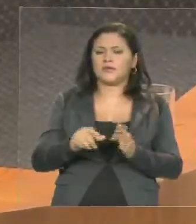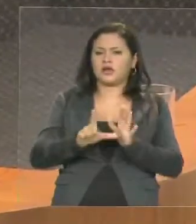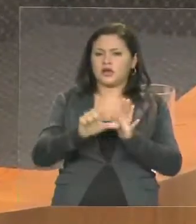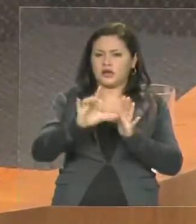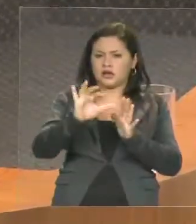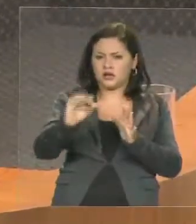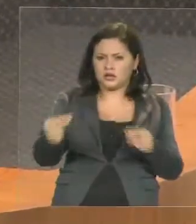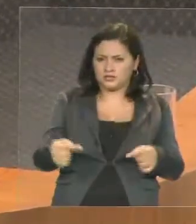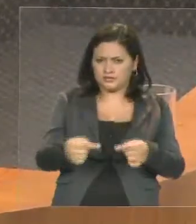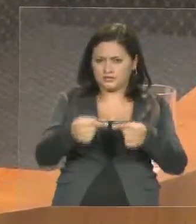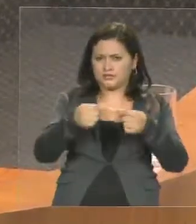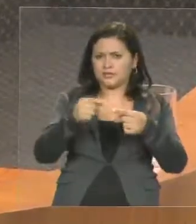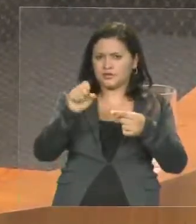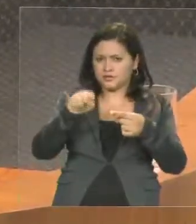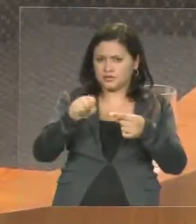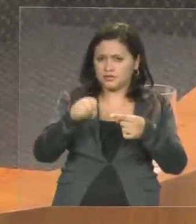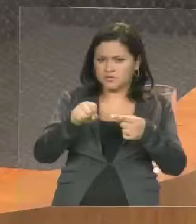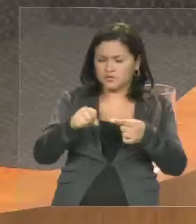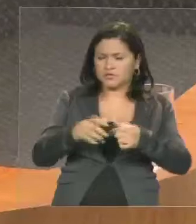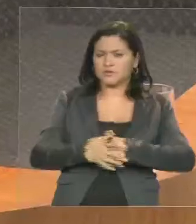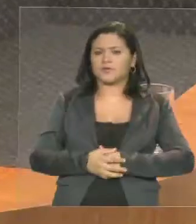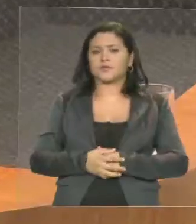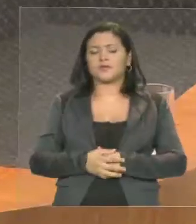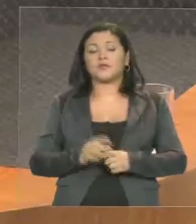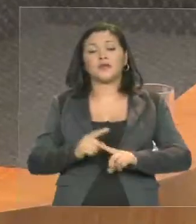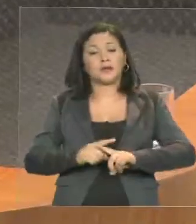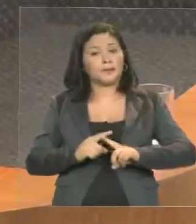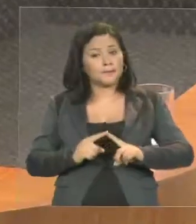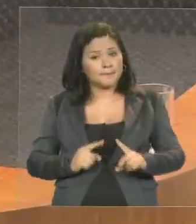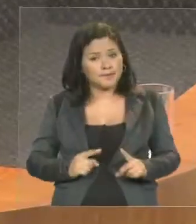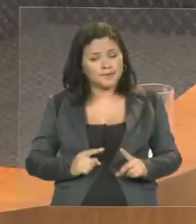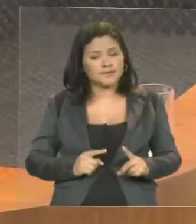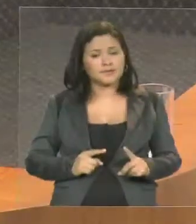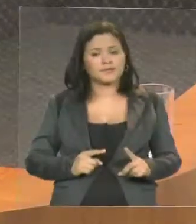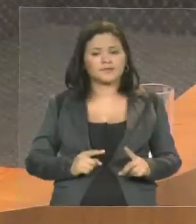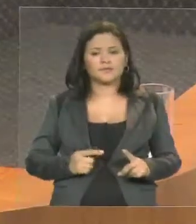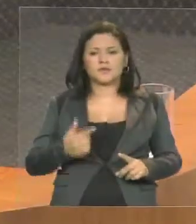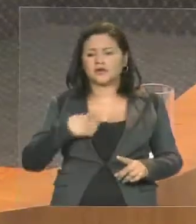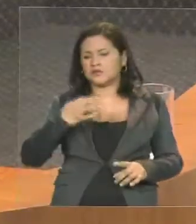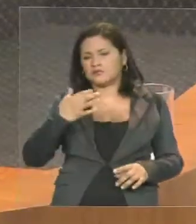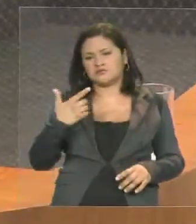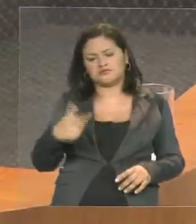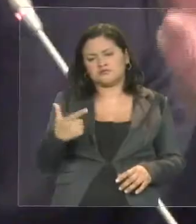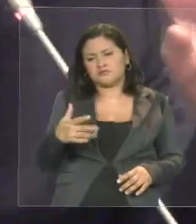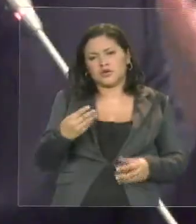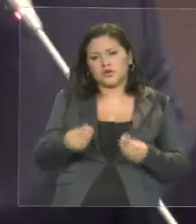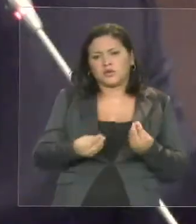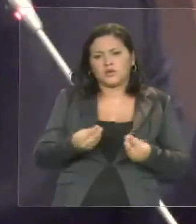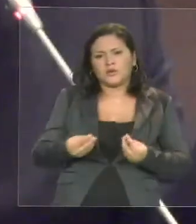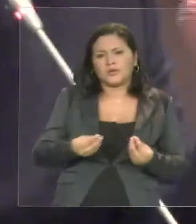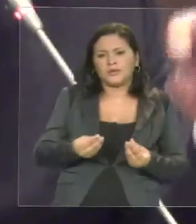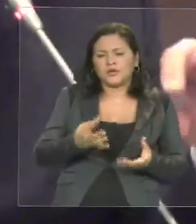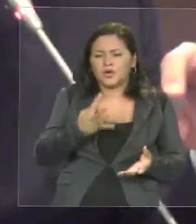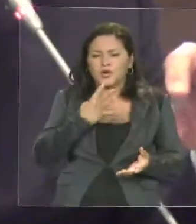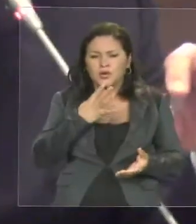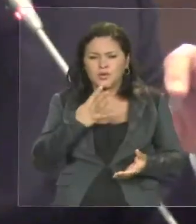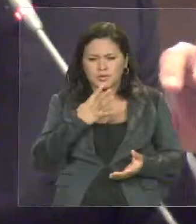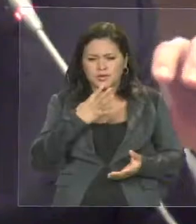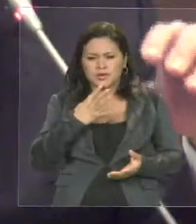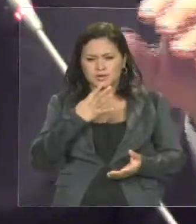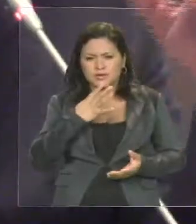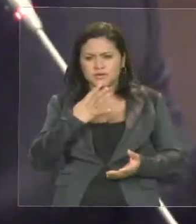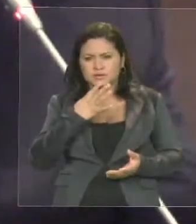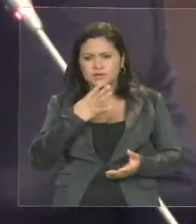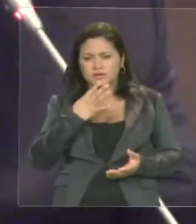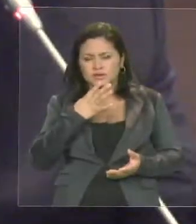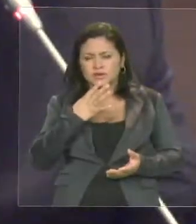sua legitimidade. Agora, em relação à questão, eu não tenho elementos suficientes, até pela volatilidade, ser muito volátil, um dia a Previdência está de